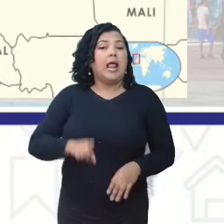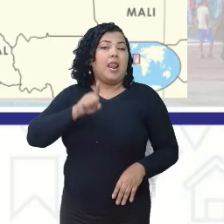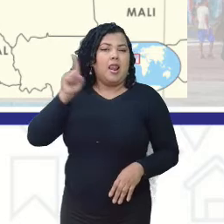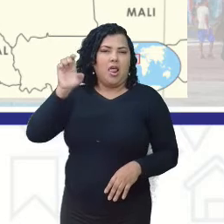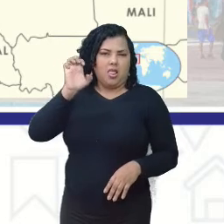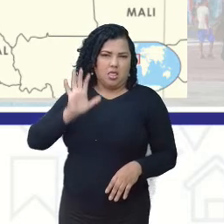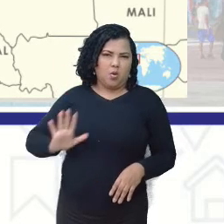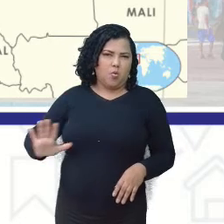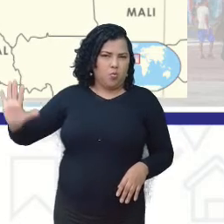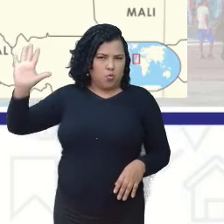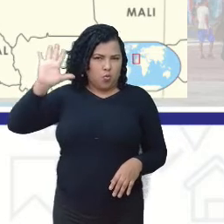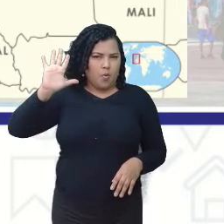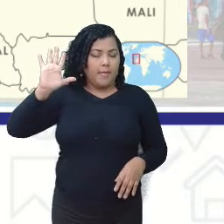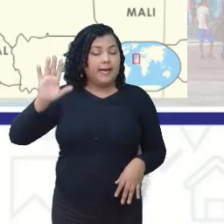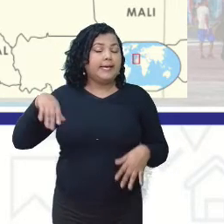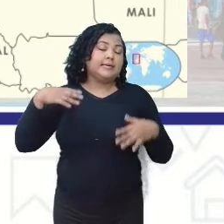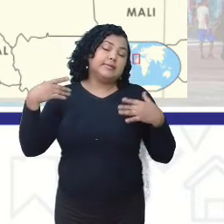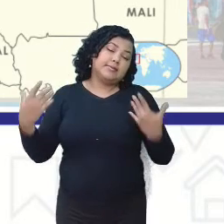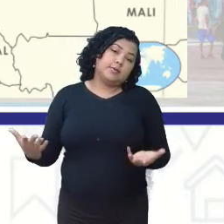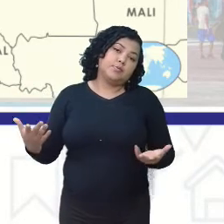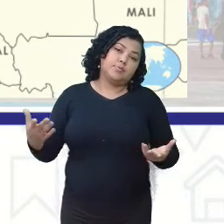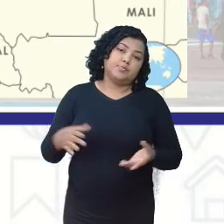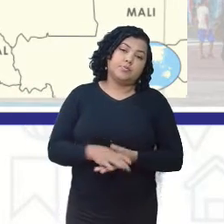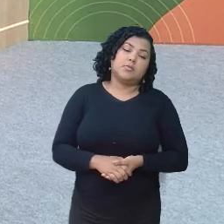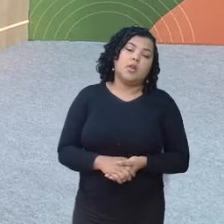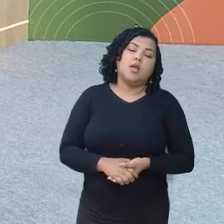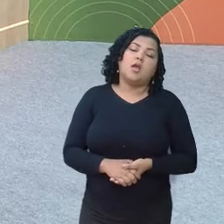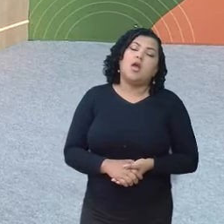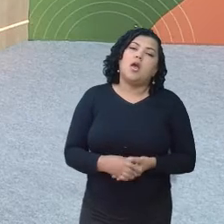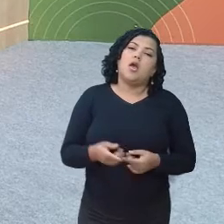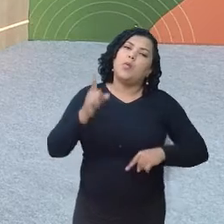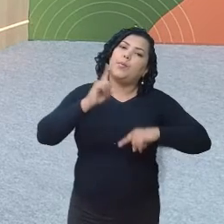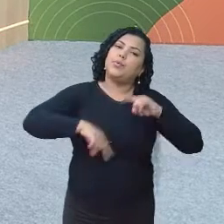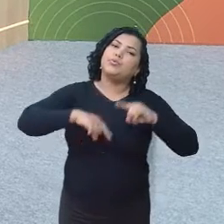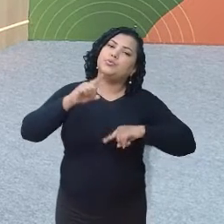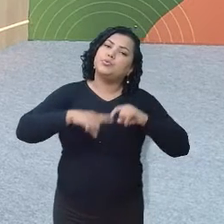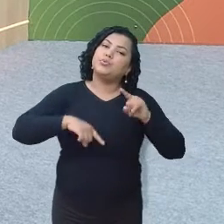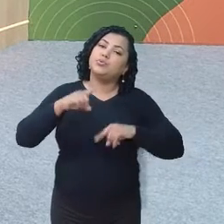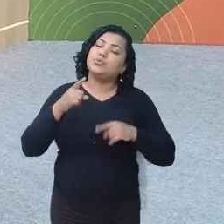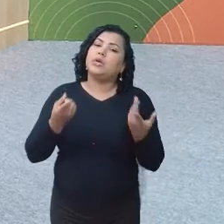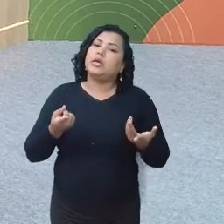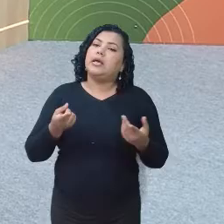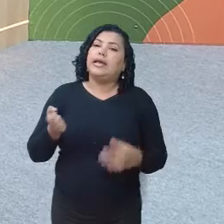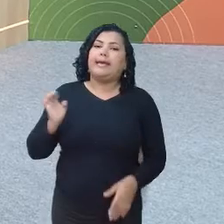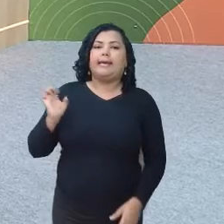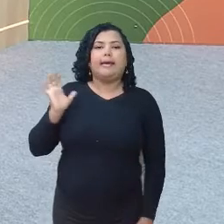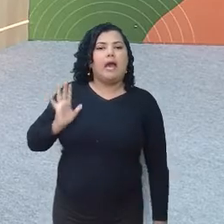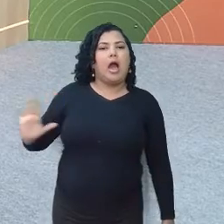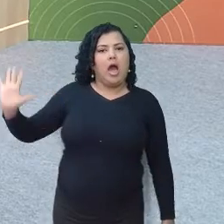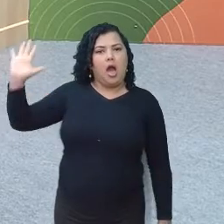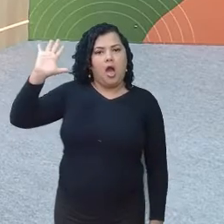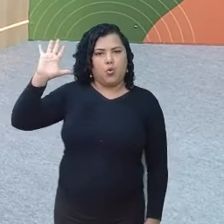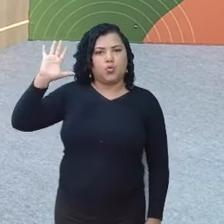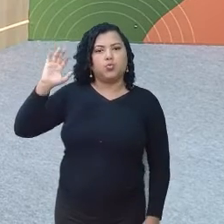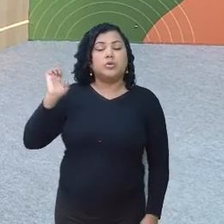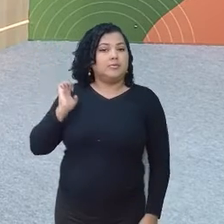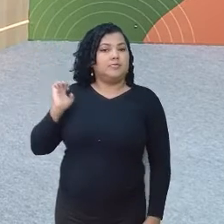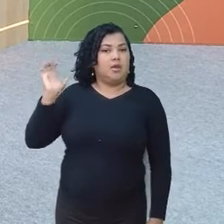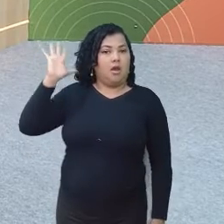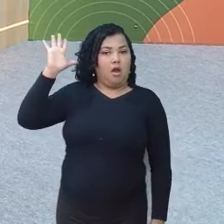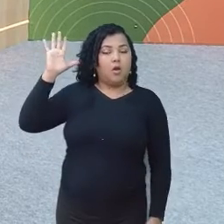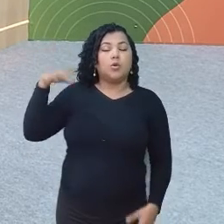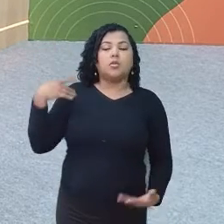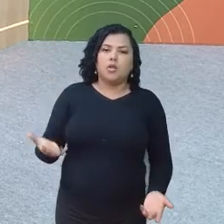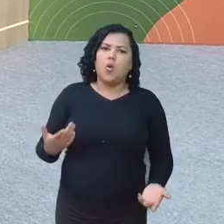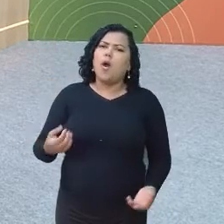Europa, e nesse sentido, como ele era um produto, né, de alto valor, ele terminava sendo bastante